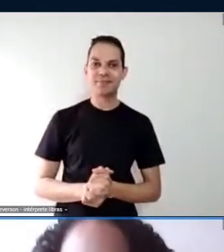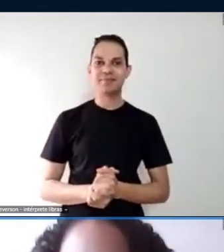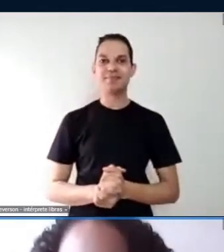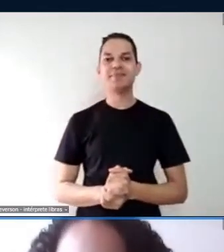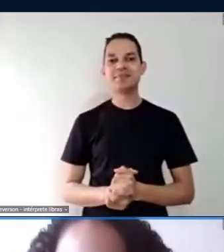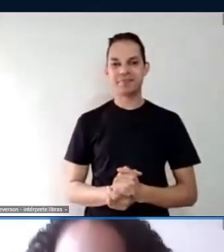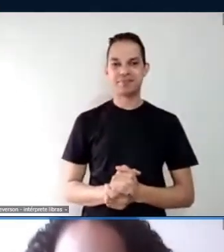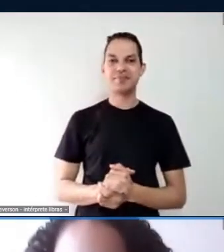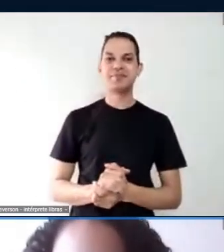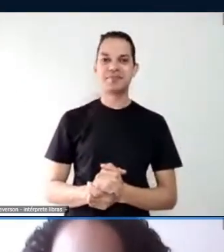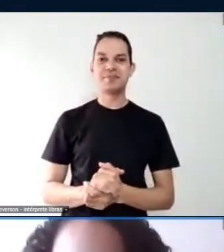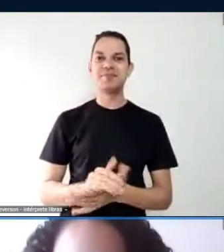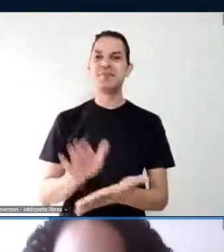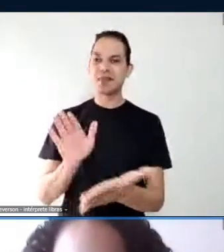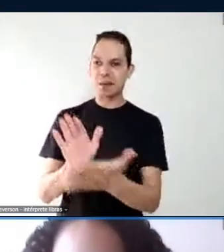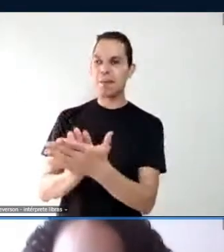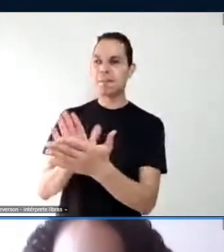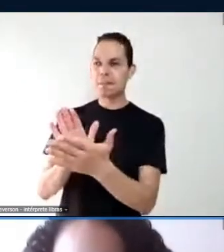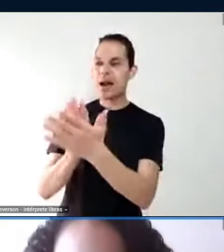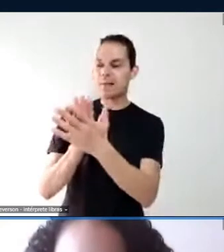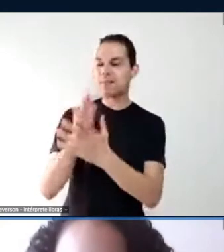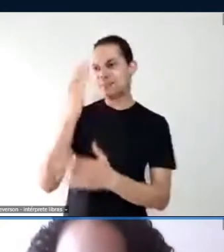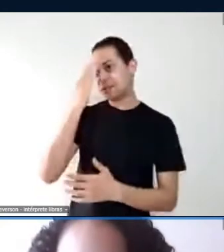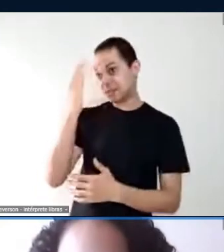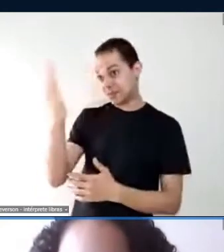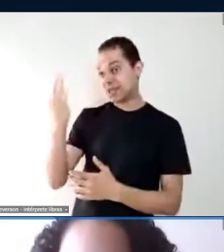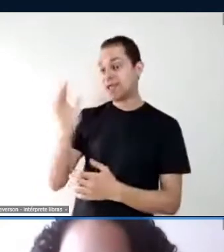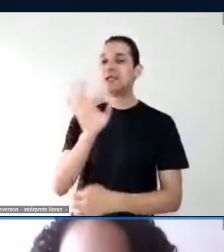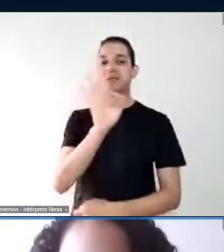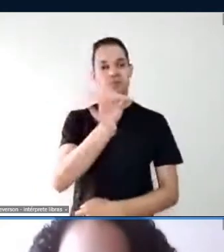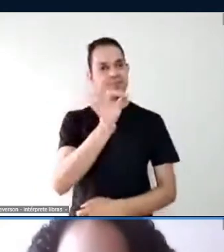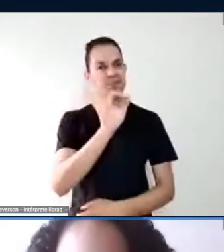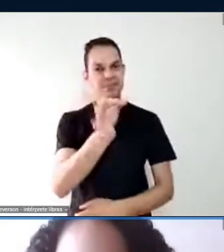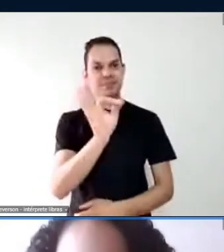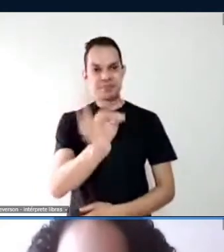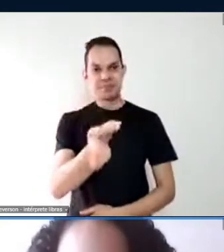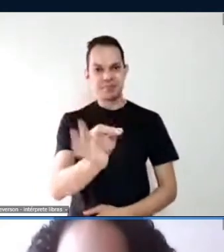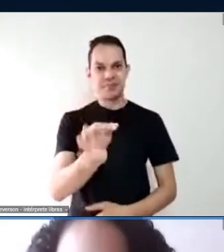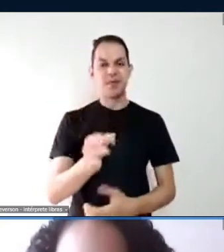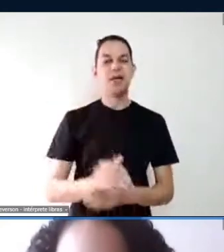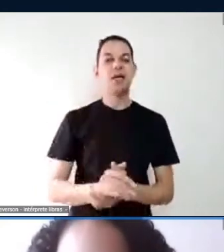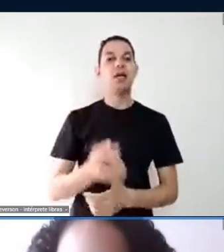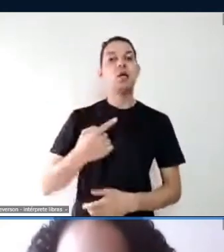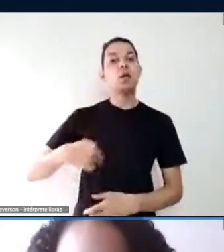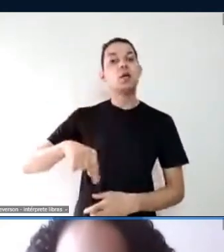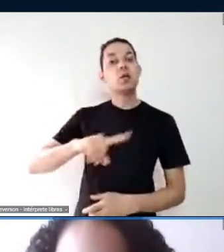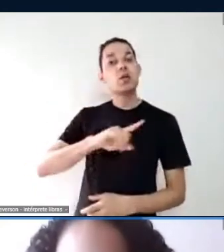Parabéns, Francis, muito obrigado. É justamente isso mesmo, de a gente poder